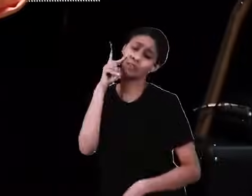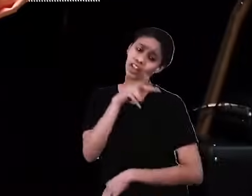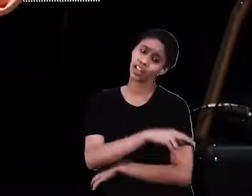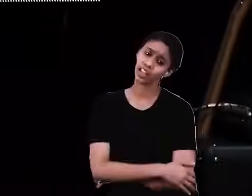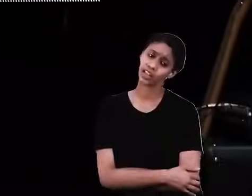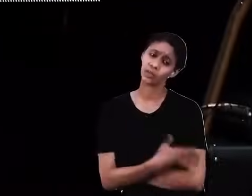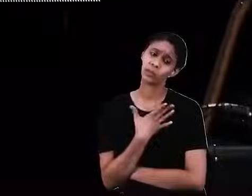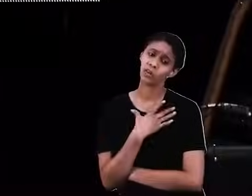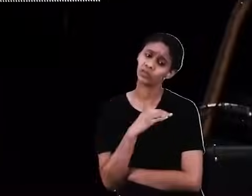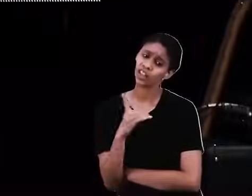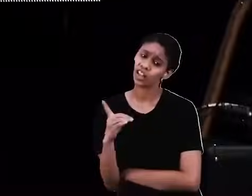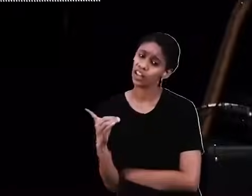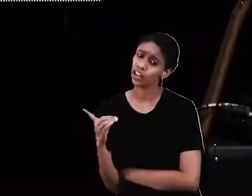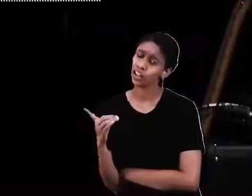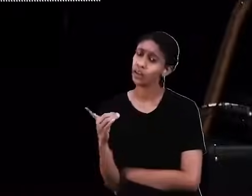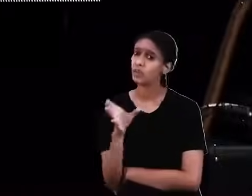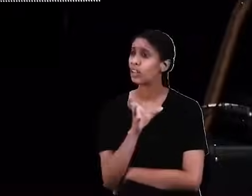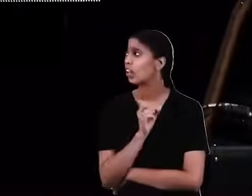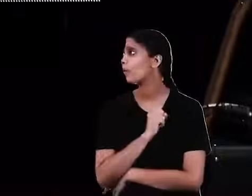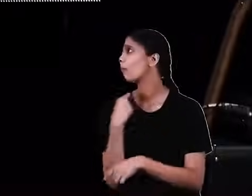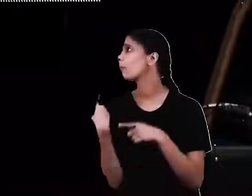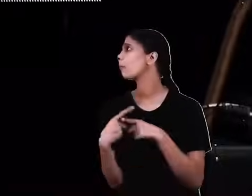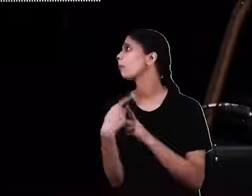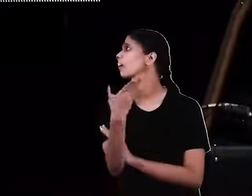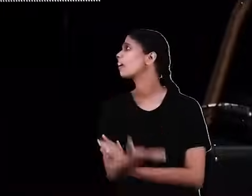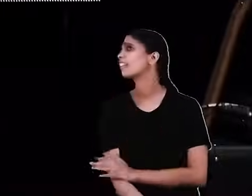gente, pelo amor, não, porque eu nunca quis, não, porque não é